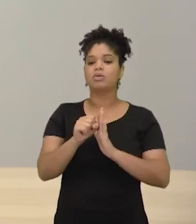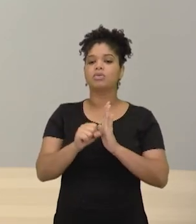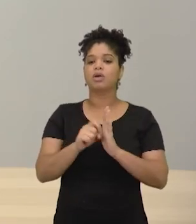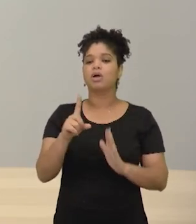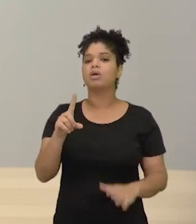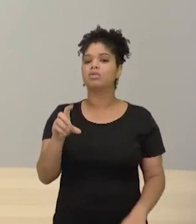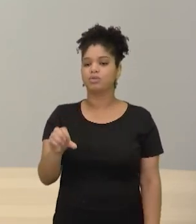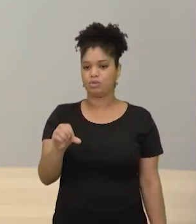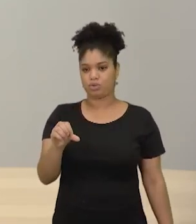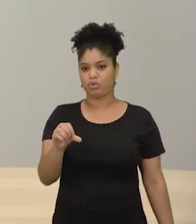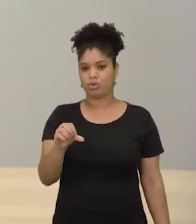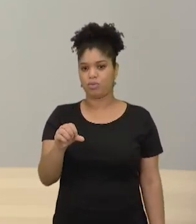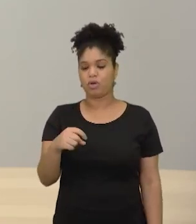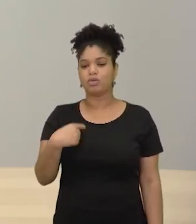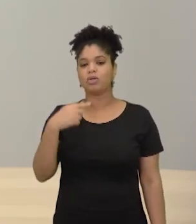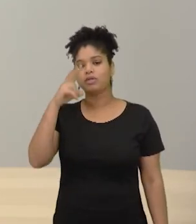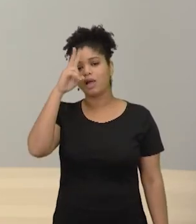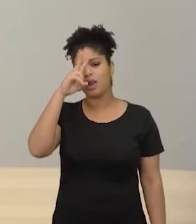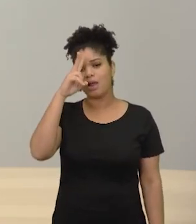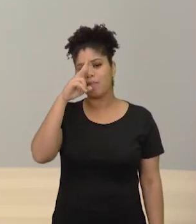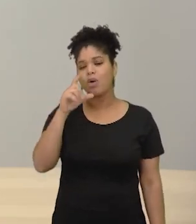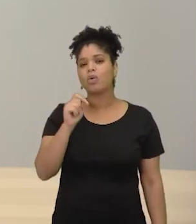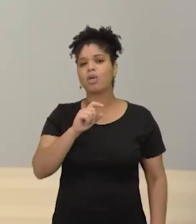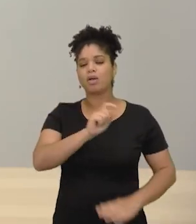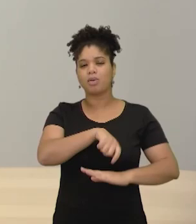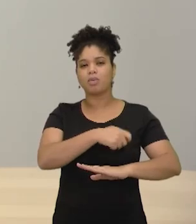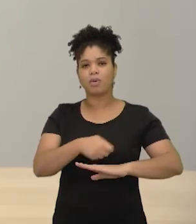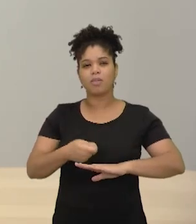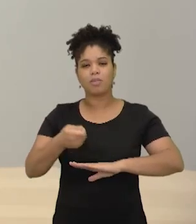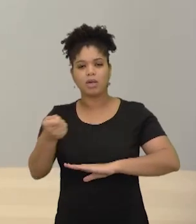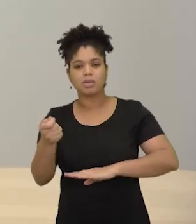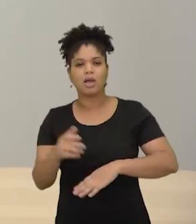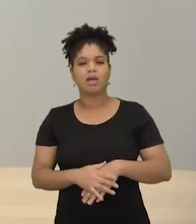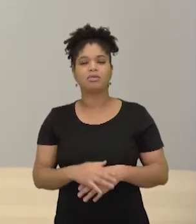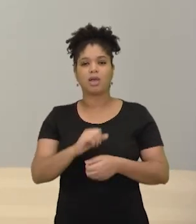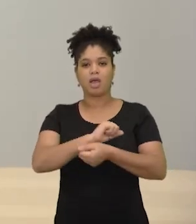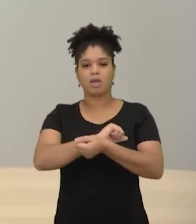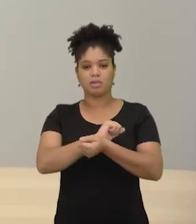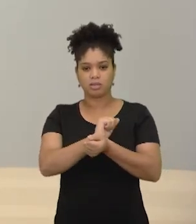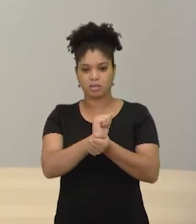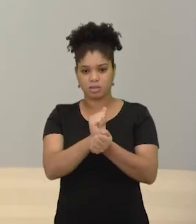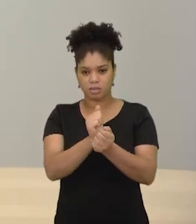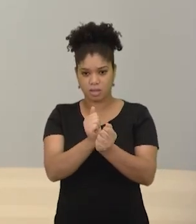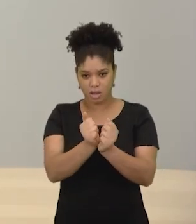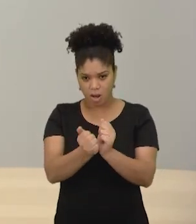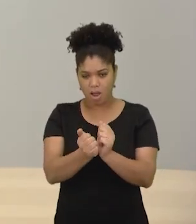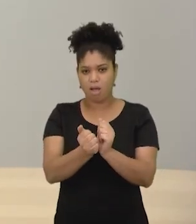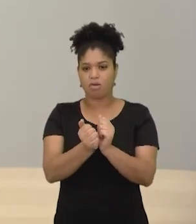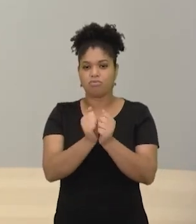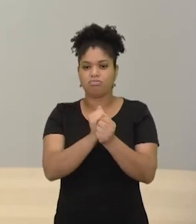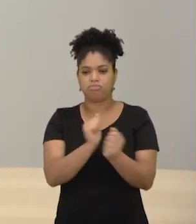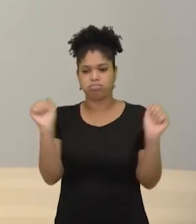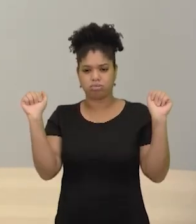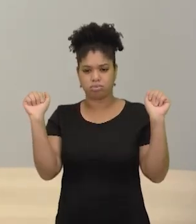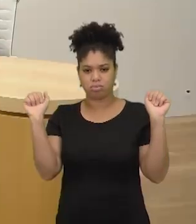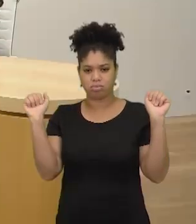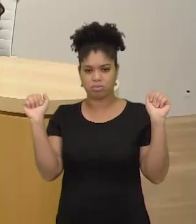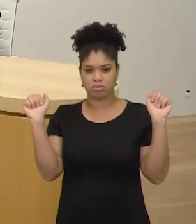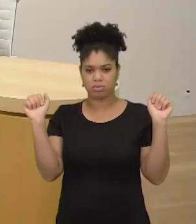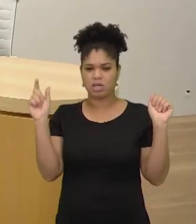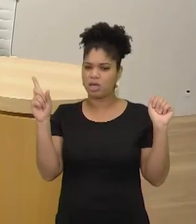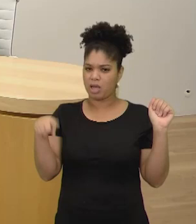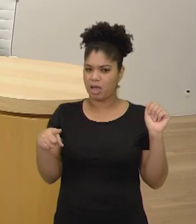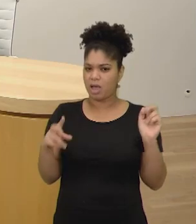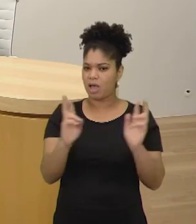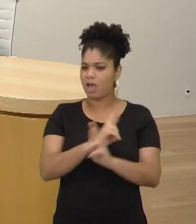gente sempre ressalta a independência do Brasil, né? A abolição dos escravos. Será que a independência trouxe